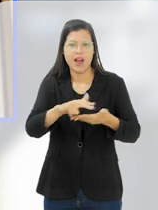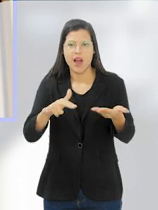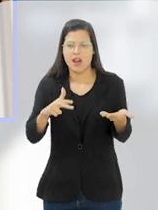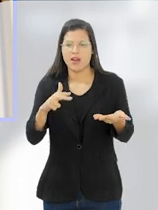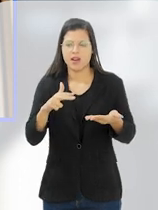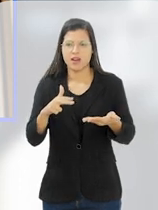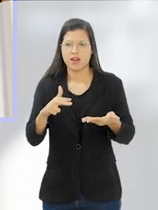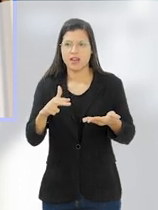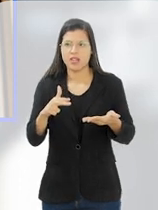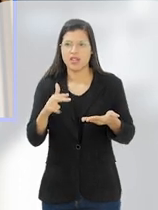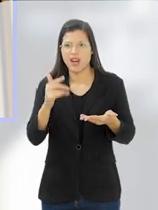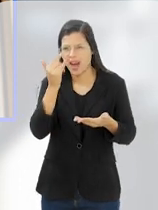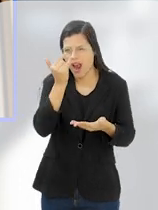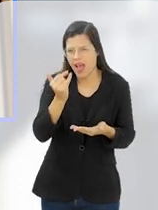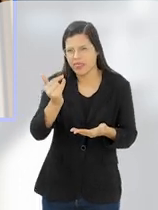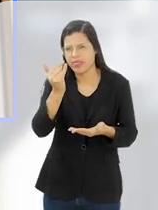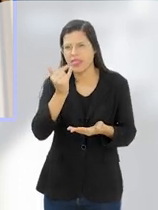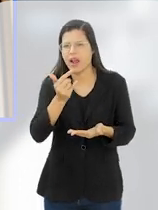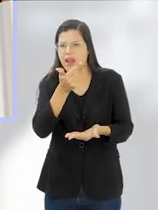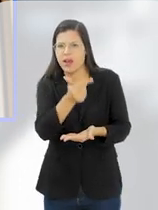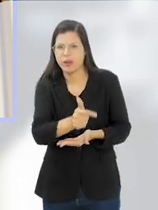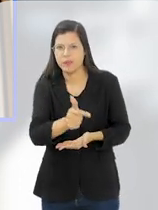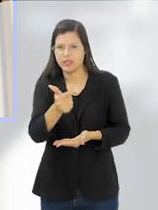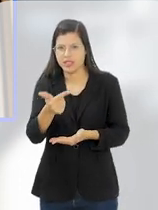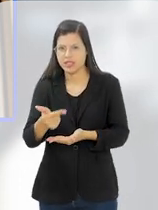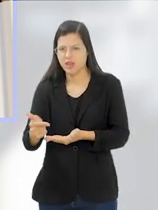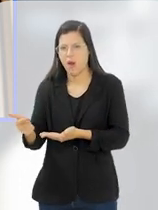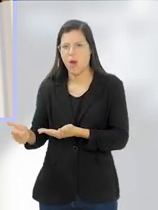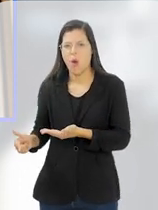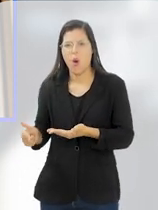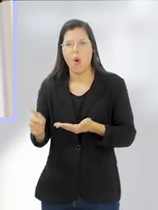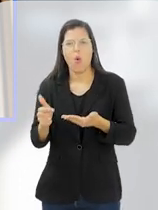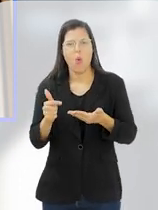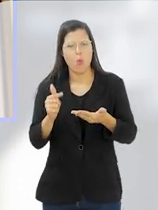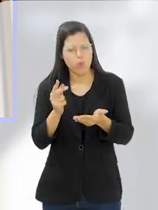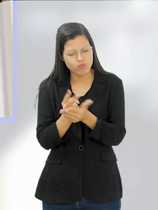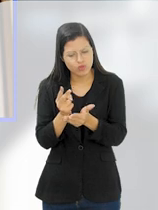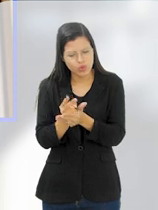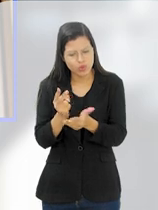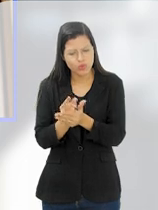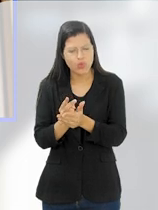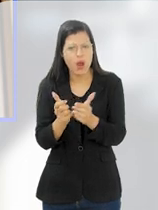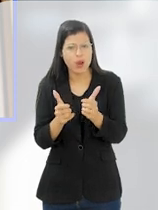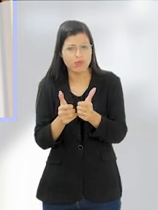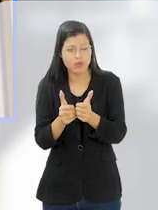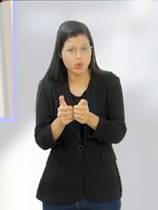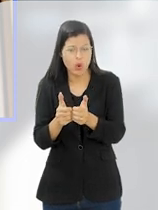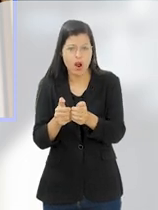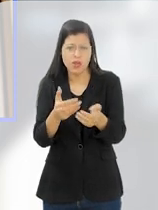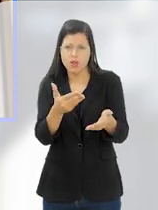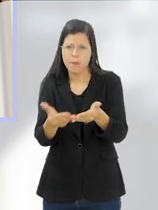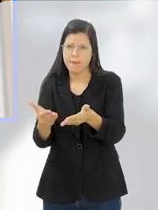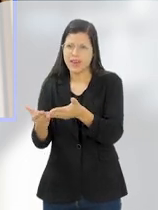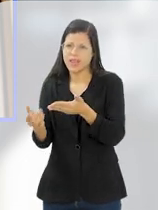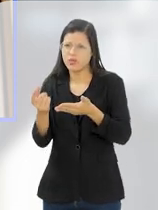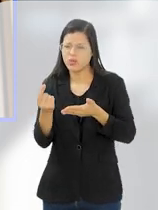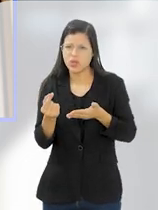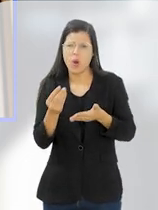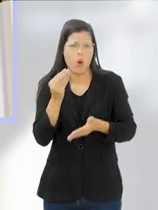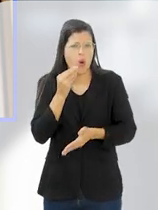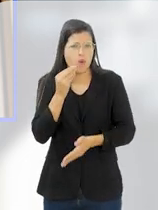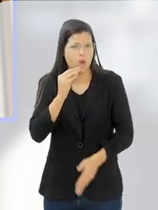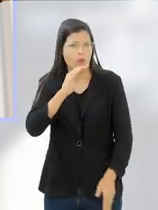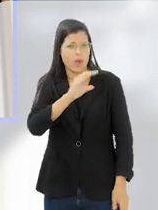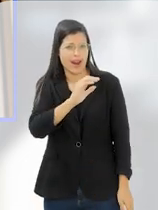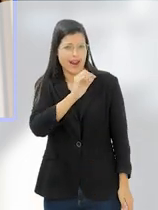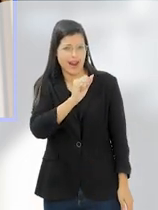que induzem a repetição, que induzem a persistência, que induzem você a continuar jogando e perdendo dinheiro. É óbvio que cassino é para